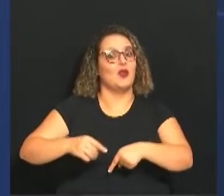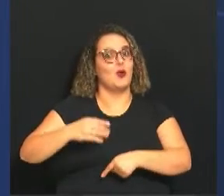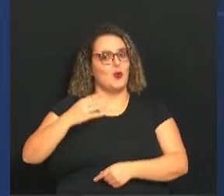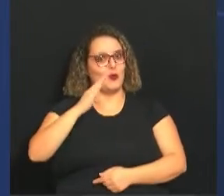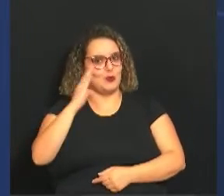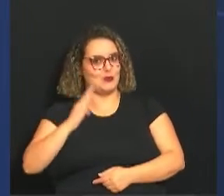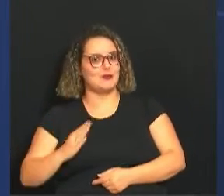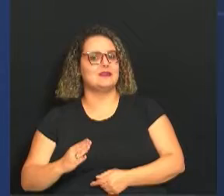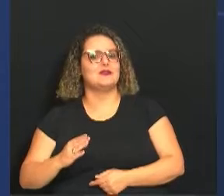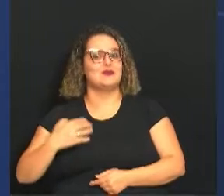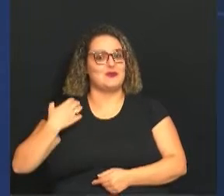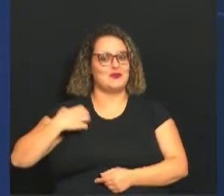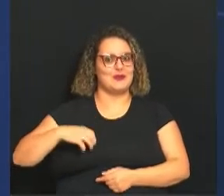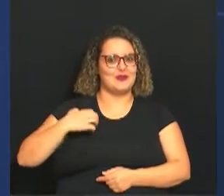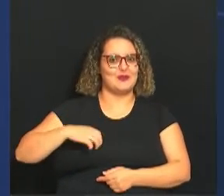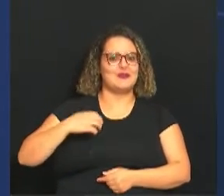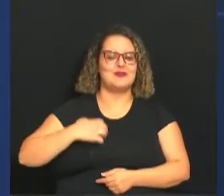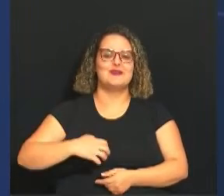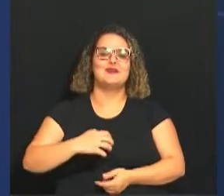os argentinos.